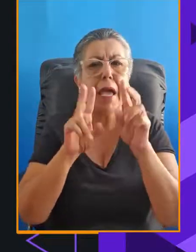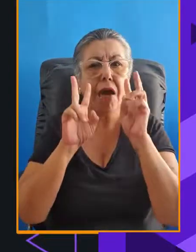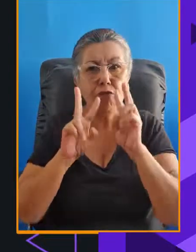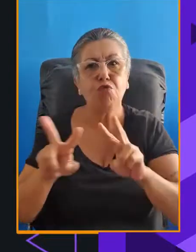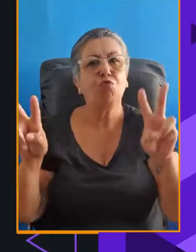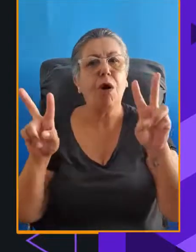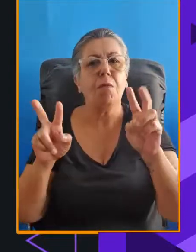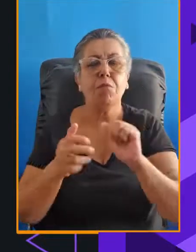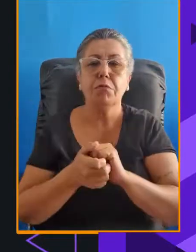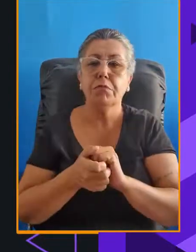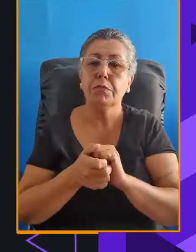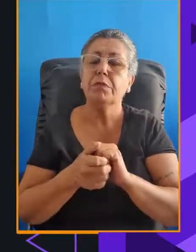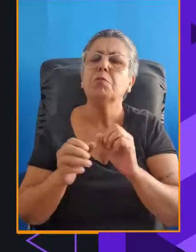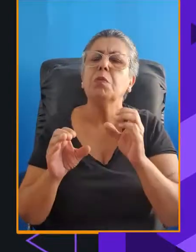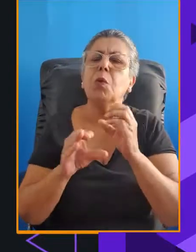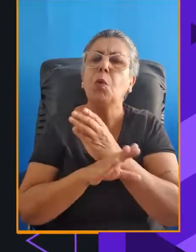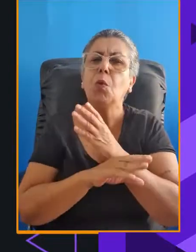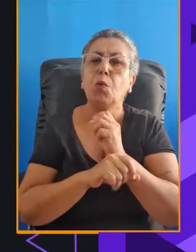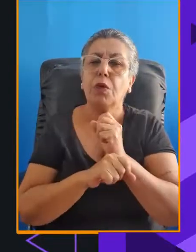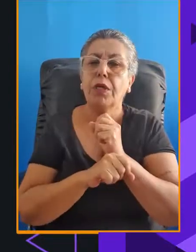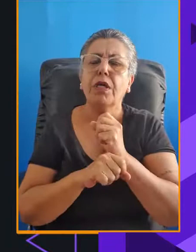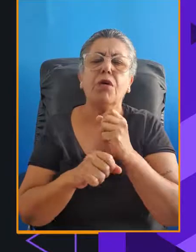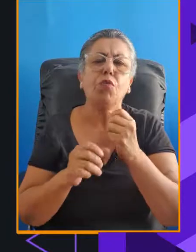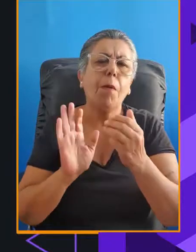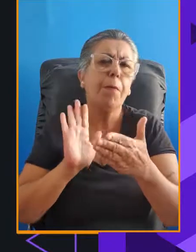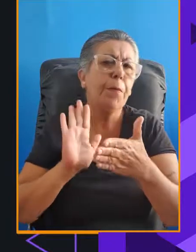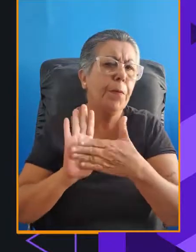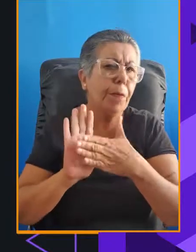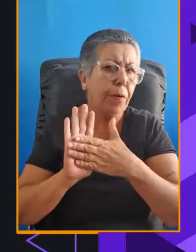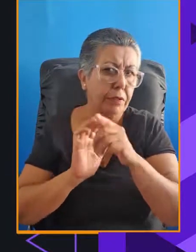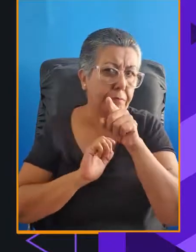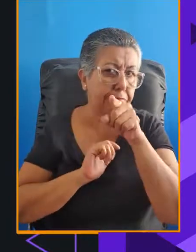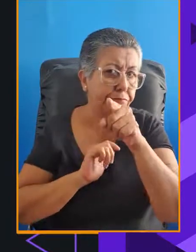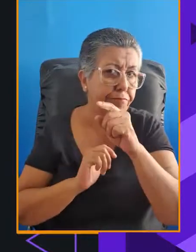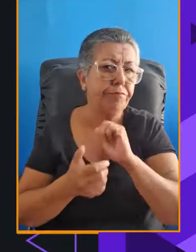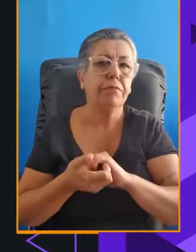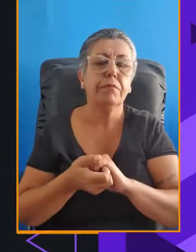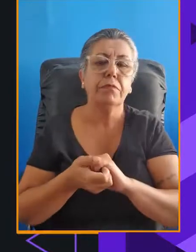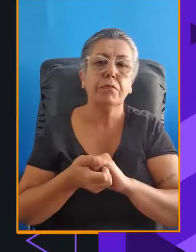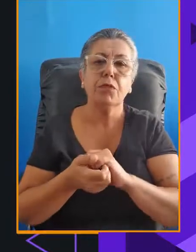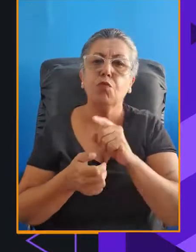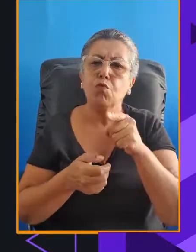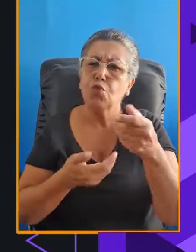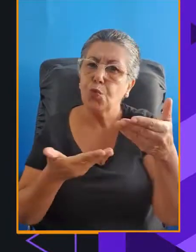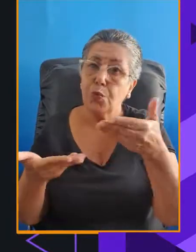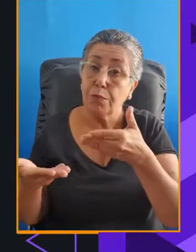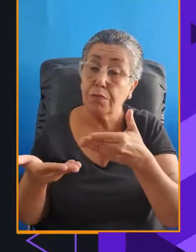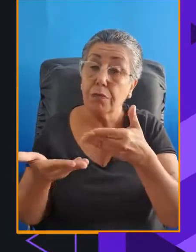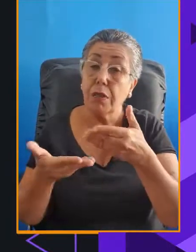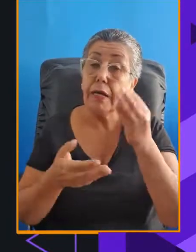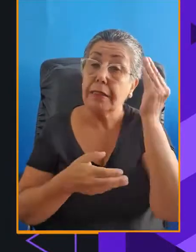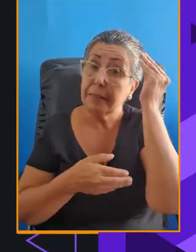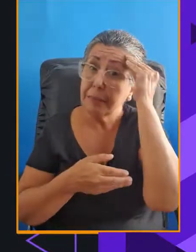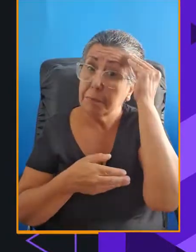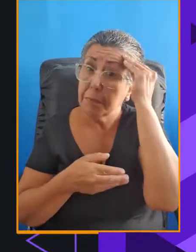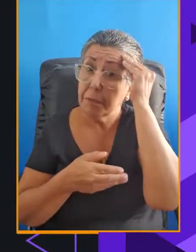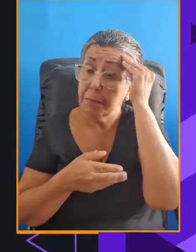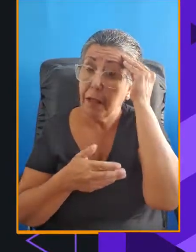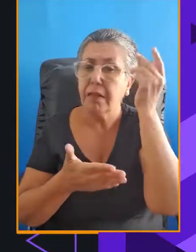visuais. Para finalizar, eu vou te fazer uma proposta. Vou te convidar a